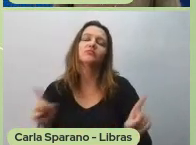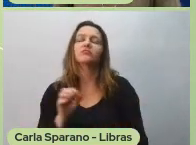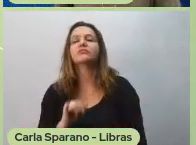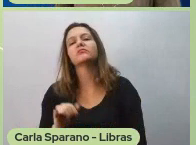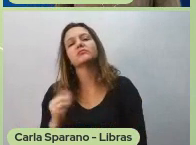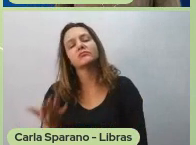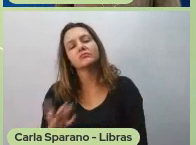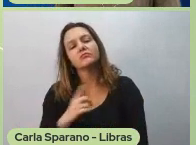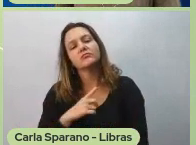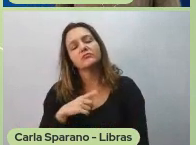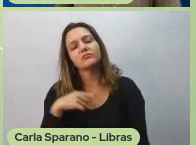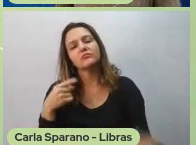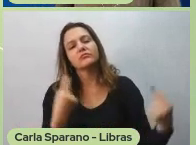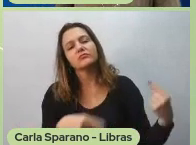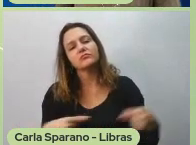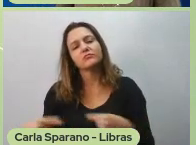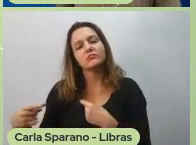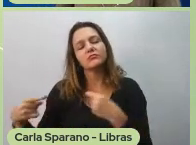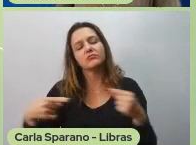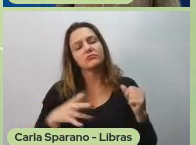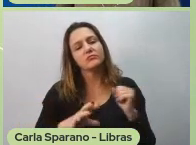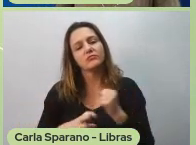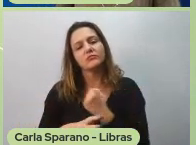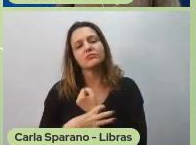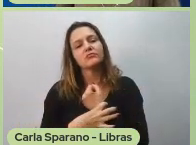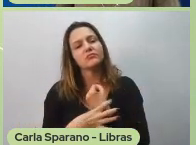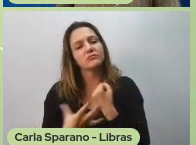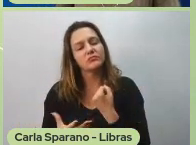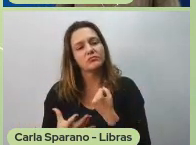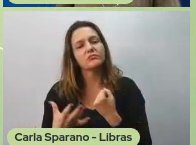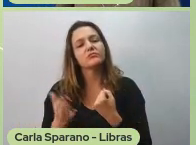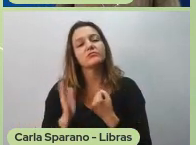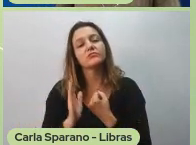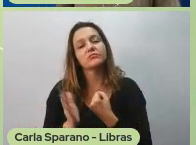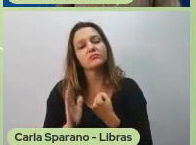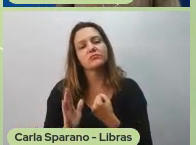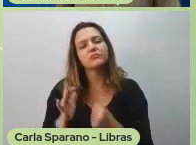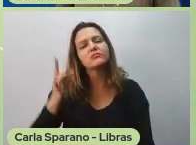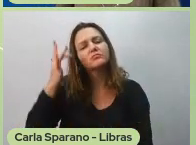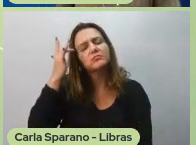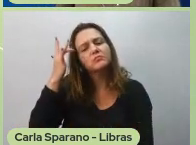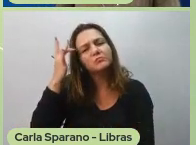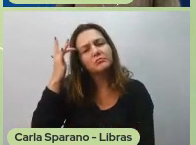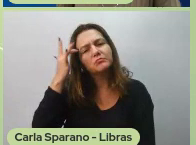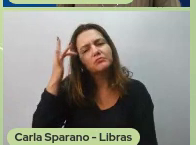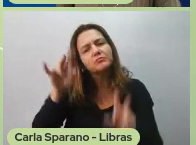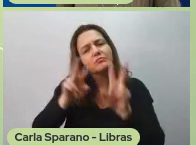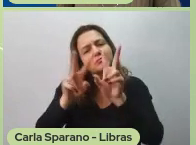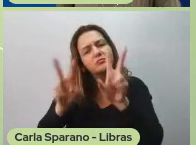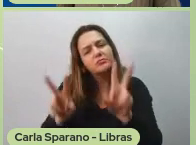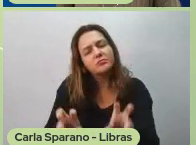mas apesar de já ser um debate consolidado, ele já amadureceu suficientemente bem